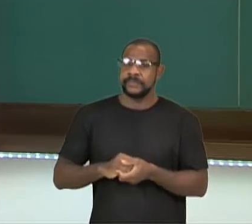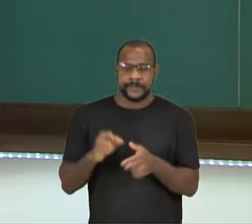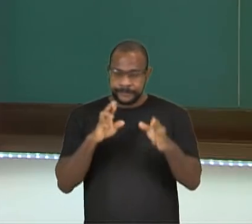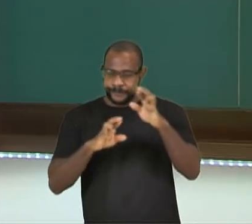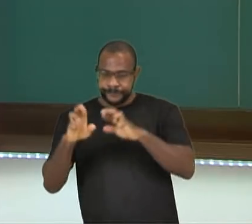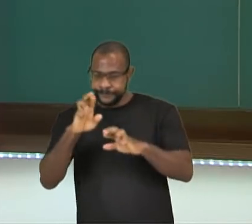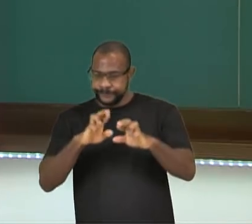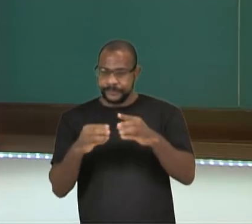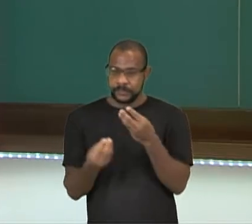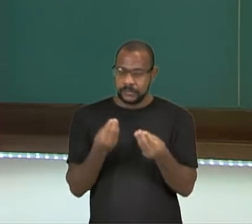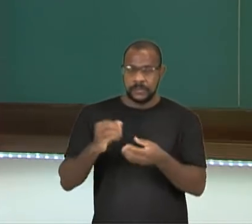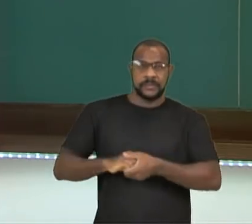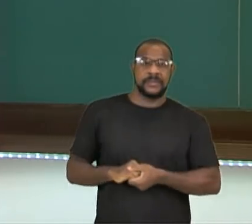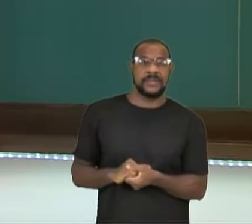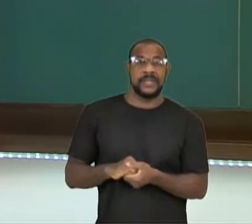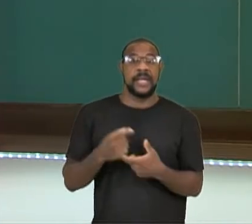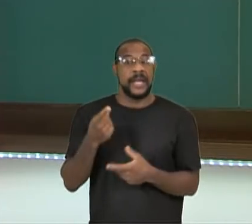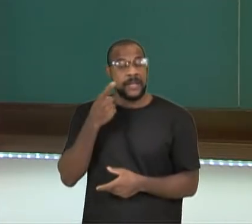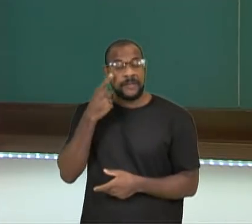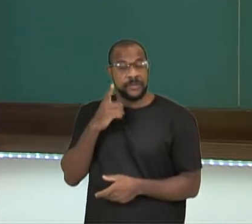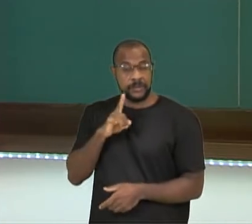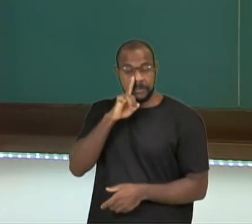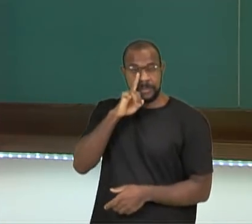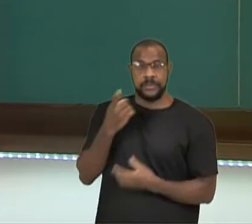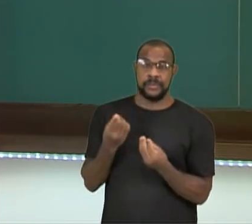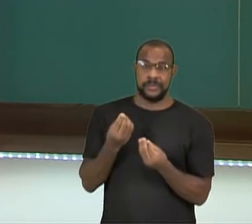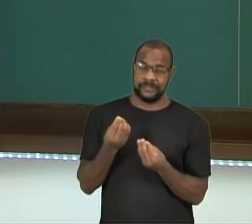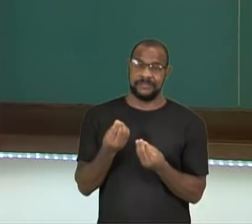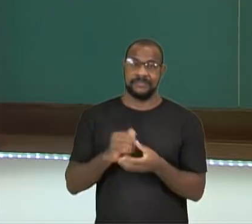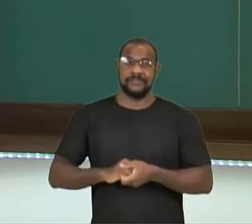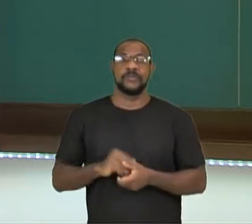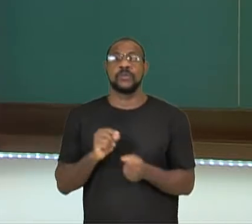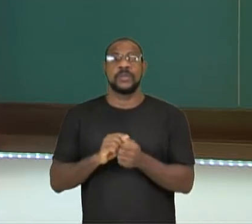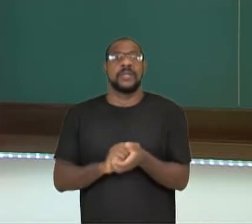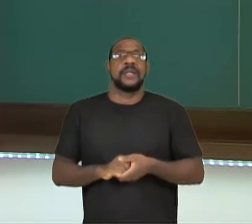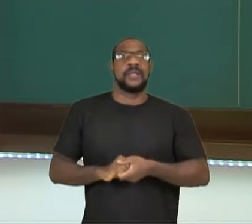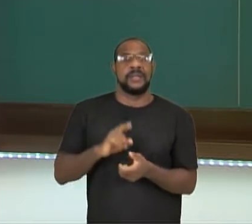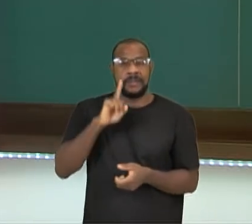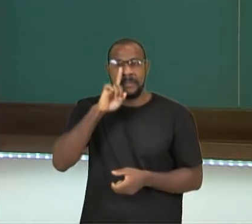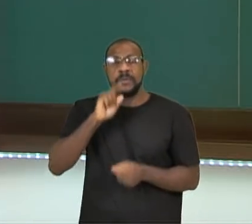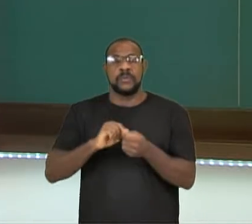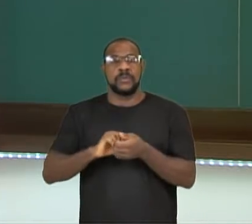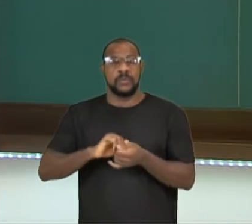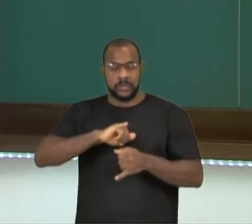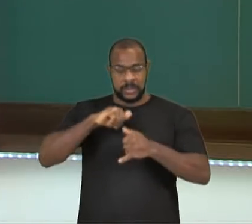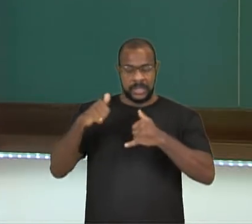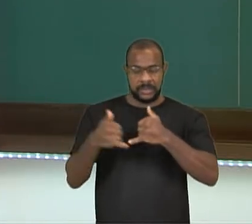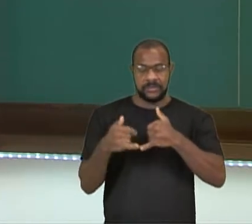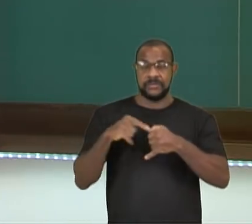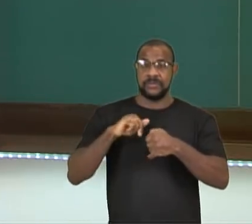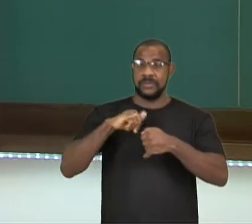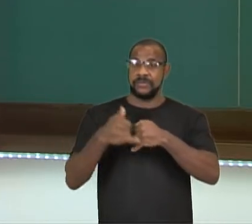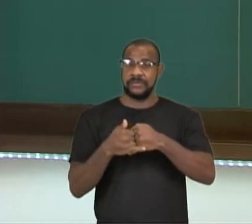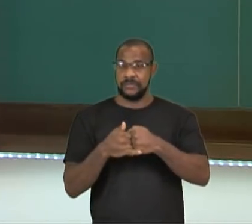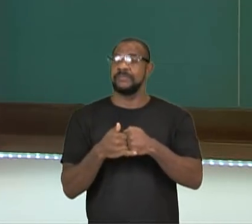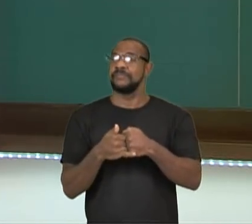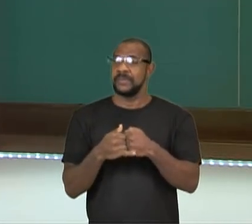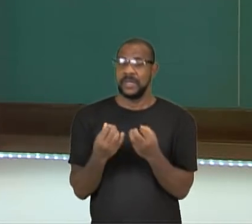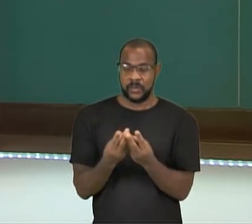né? Proteção de quem escreveu, ok? Vamos adiante? Mais uma leitura aqui, pessoal.